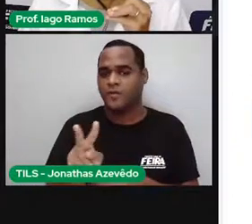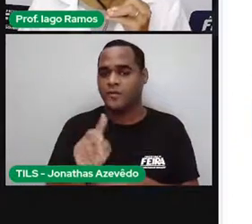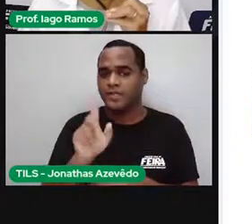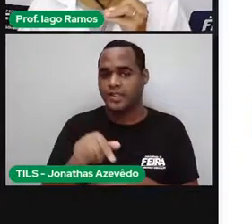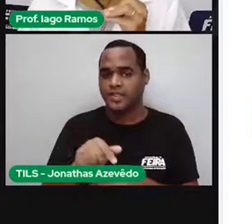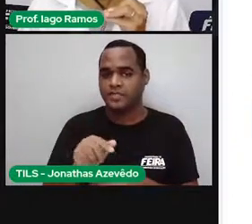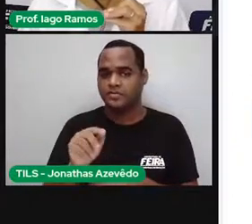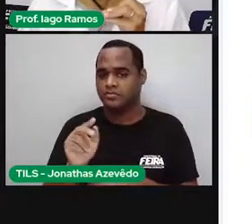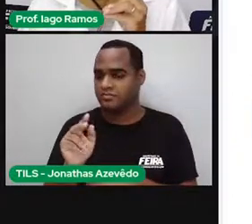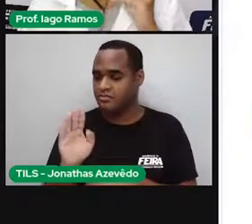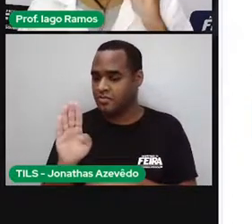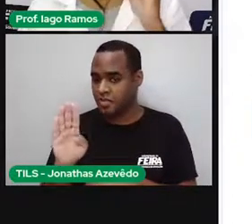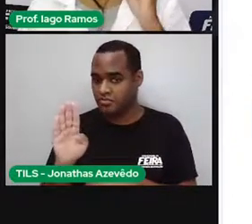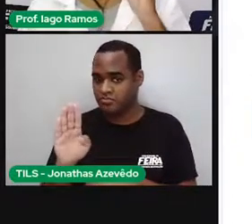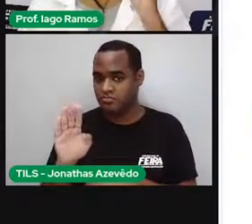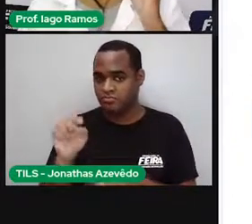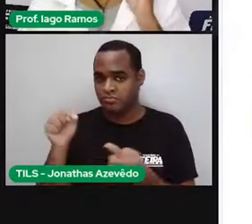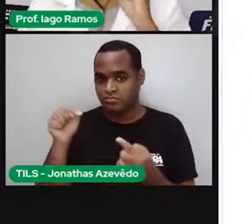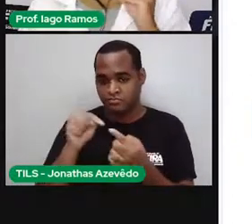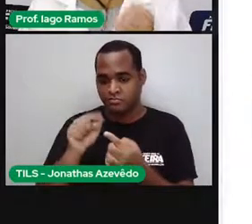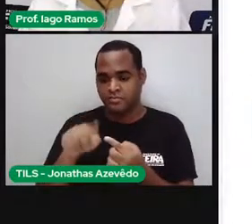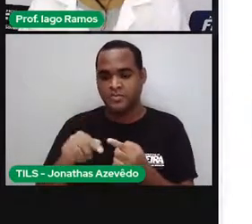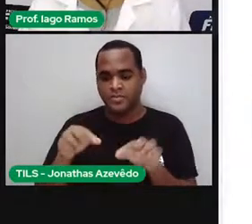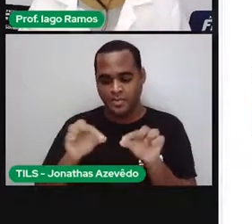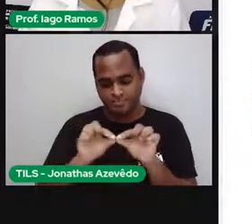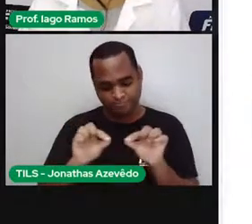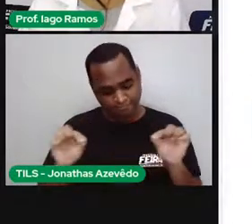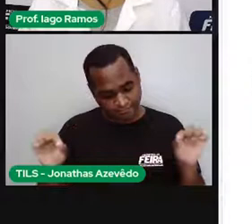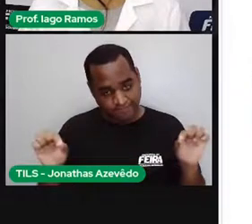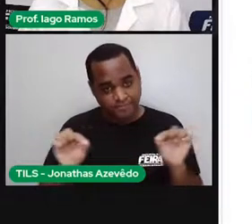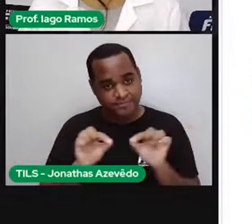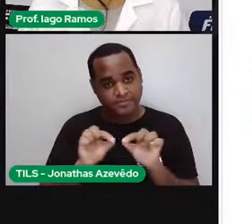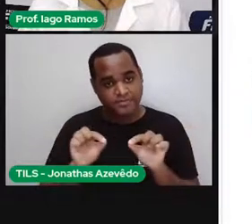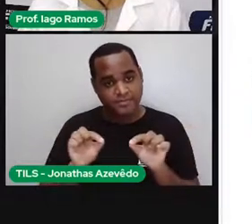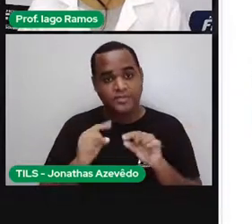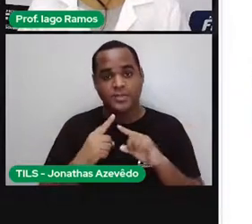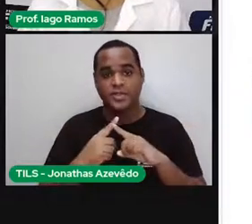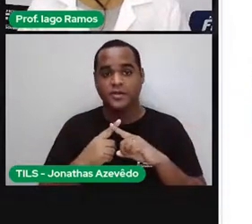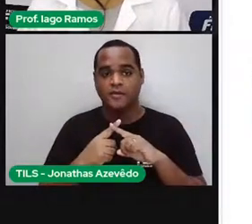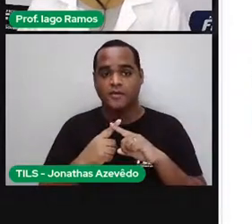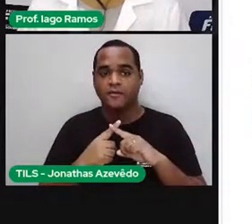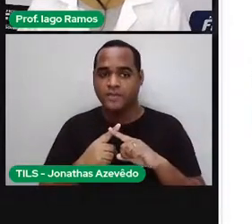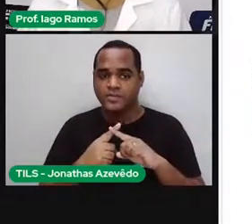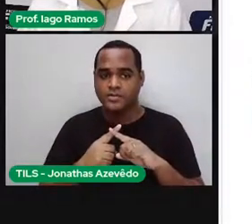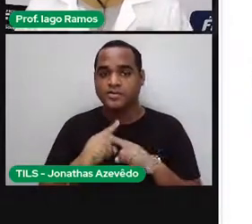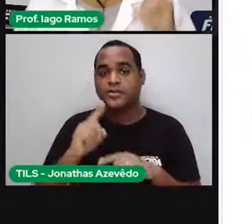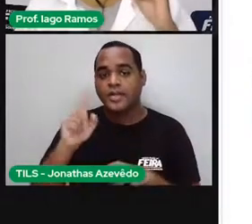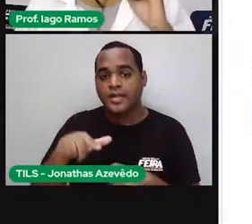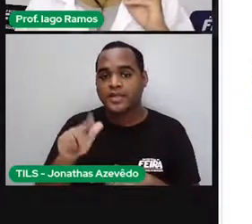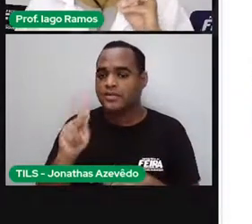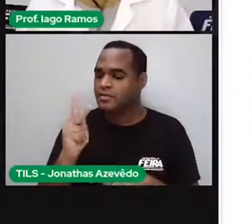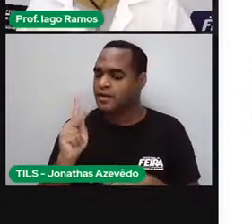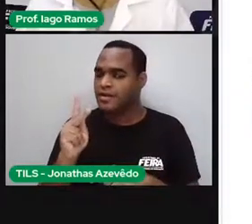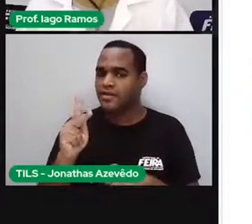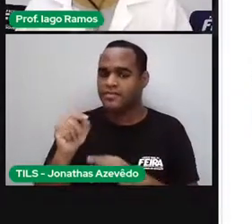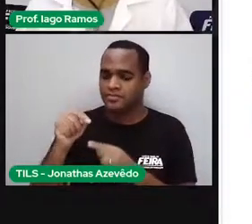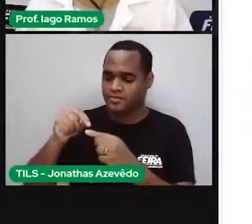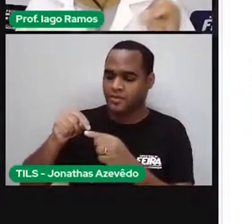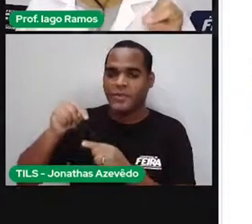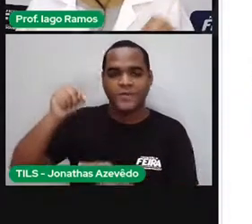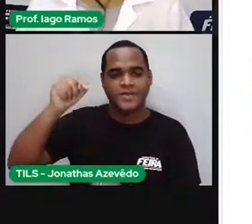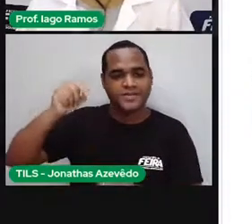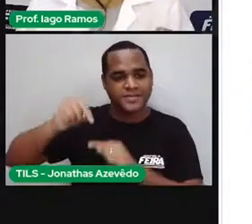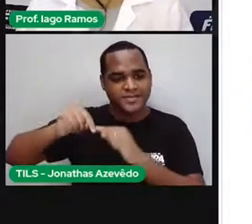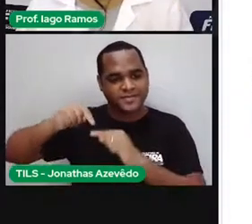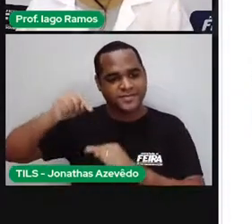comprimento ou da base medida do comprimento da base vezes a medida da